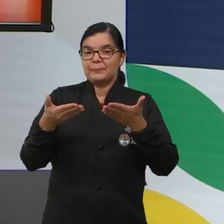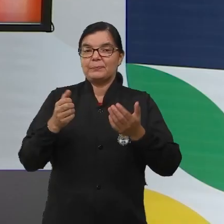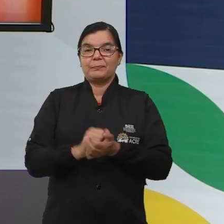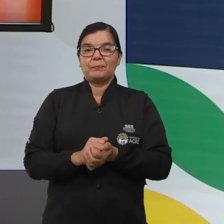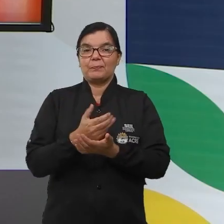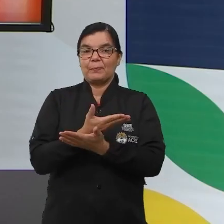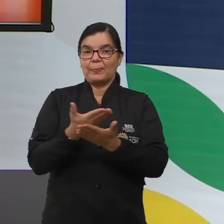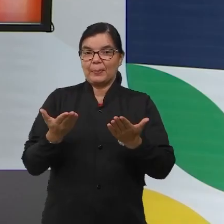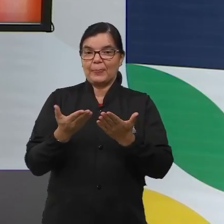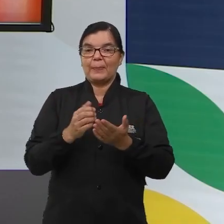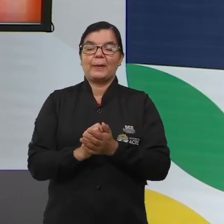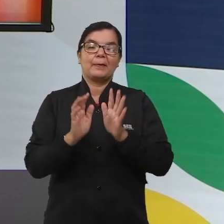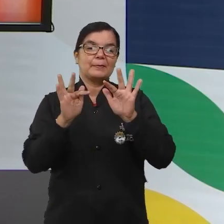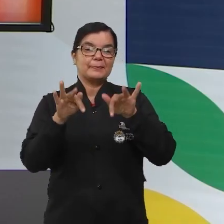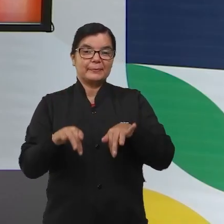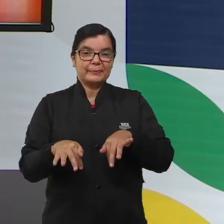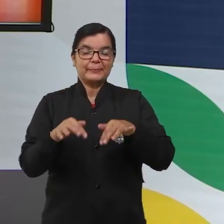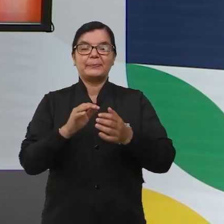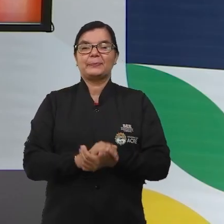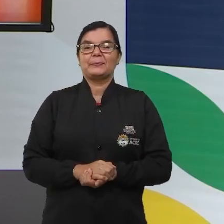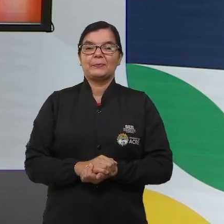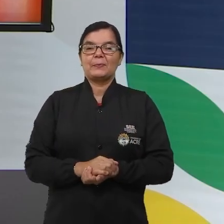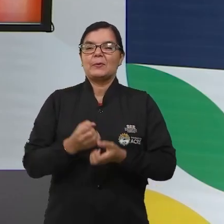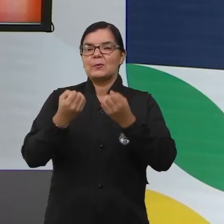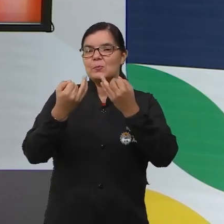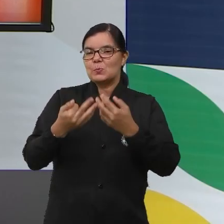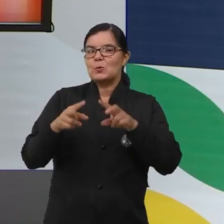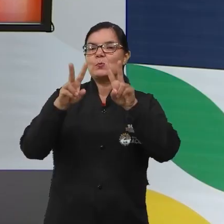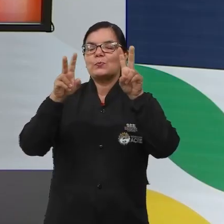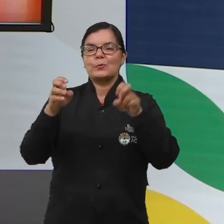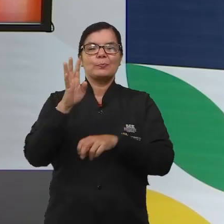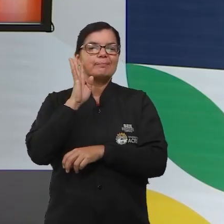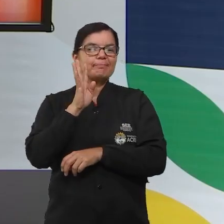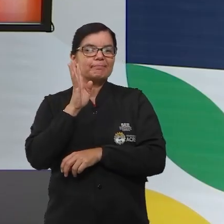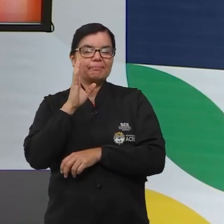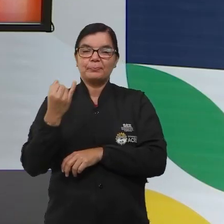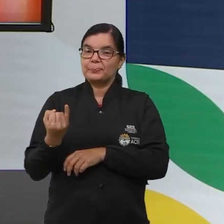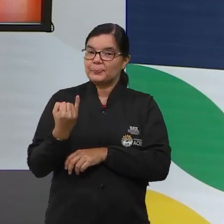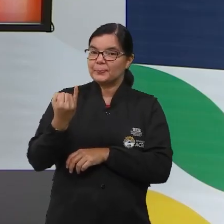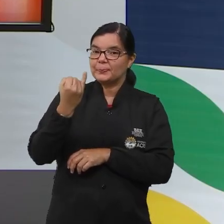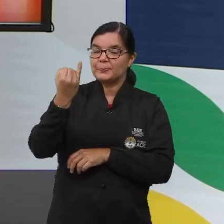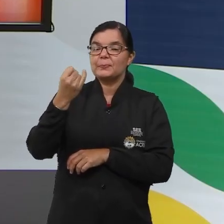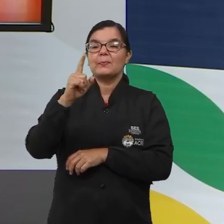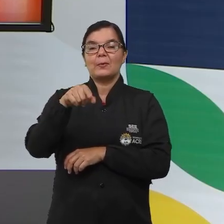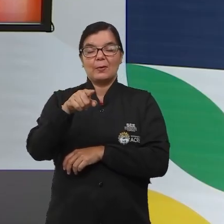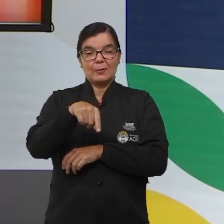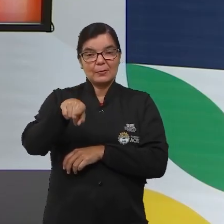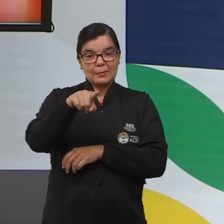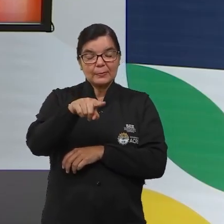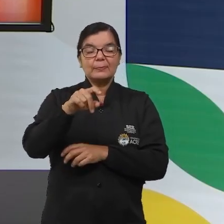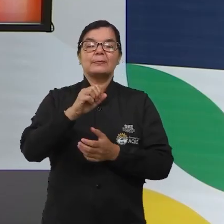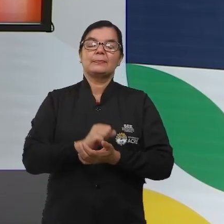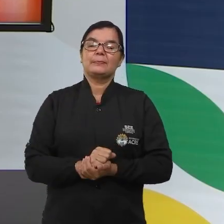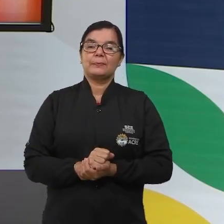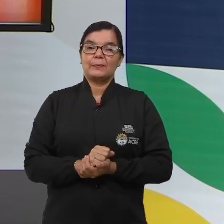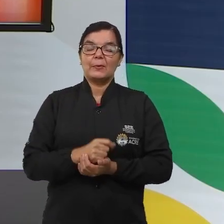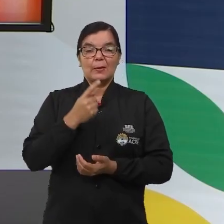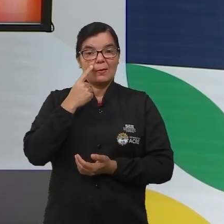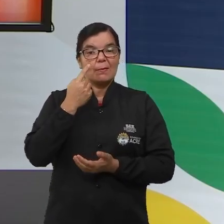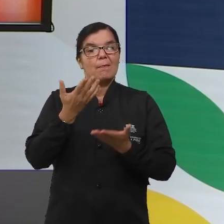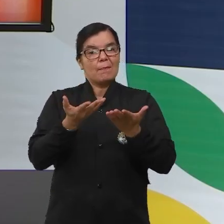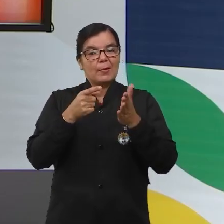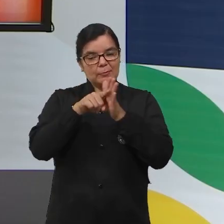está aqui, chegando ao final. Nós falamos de um tema muito gostoso, muito interessante. É importante que você